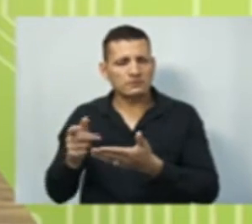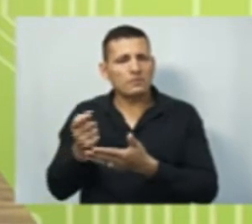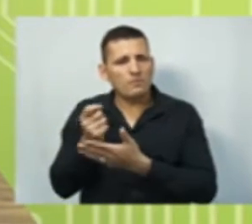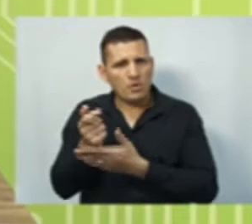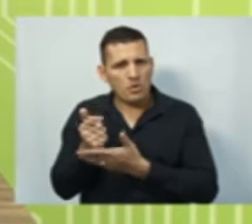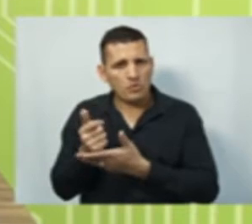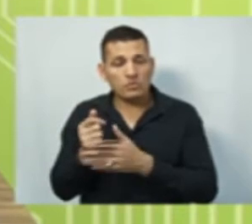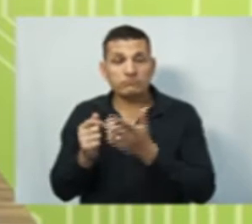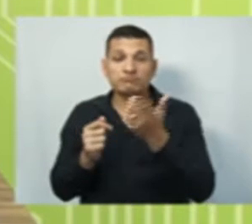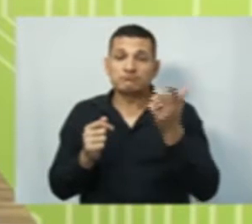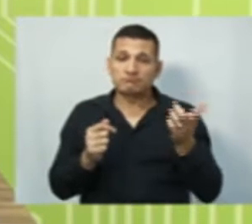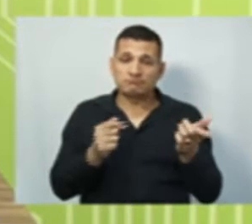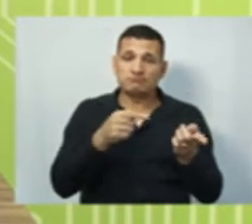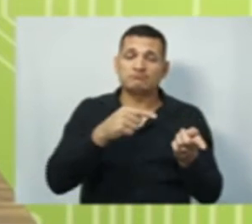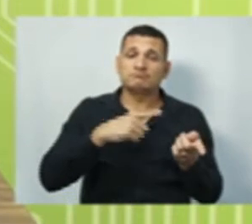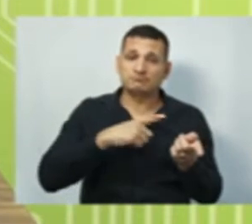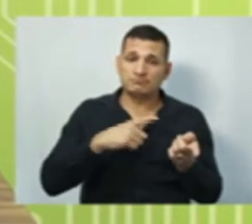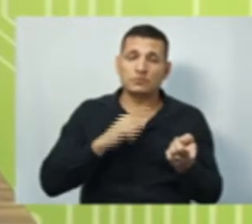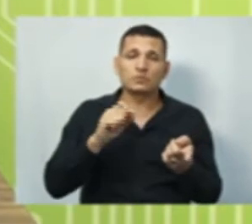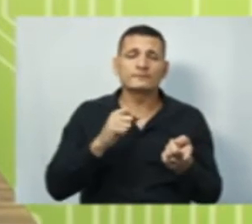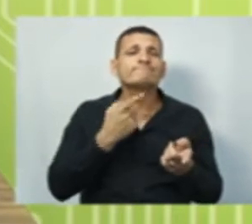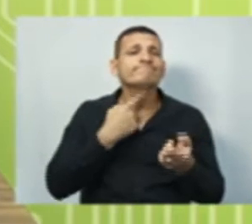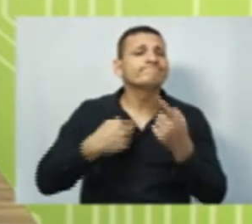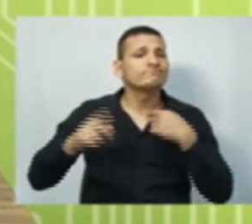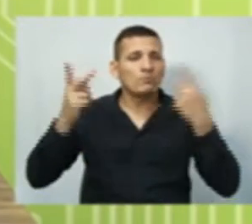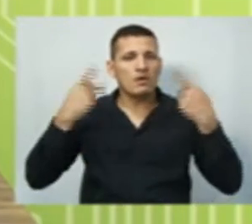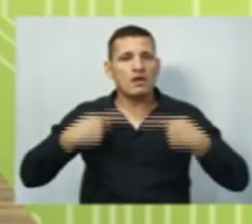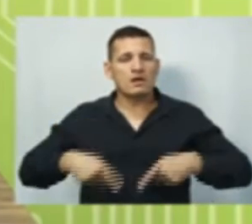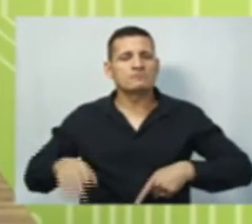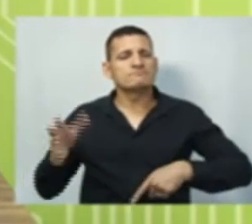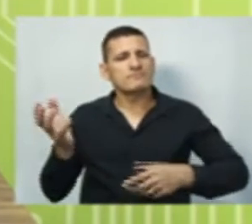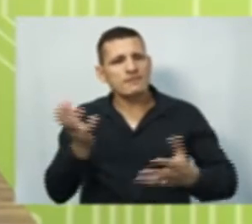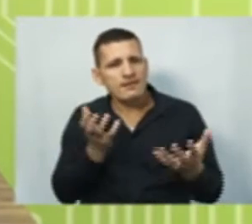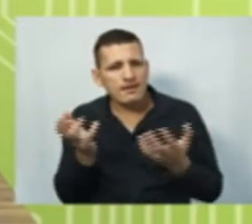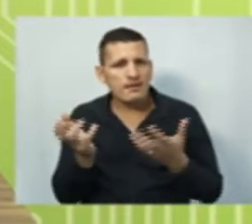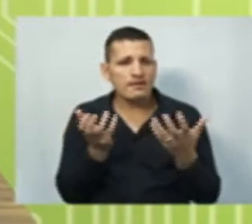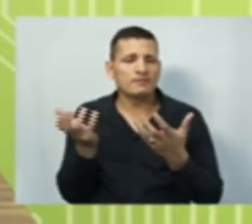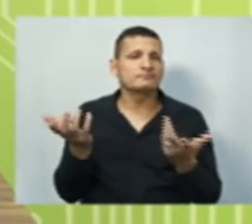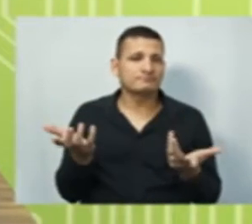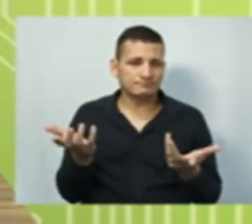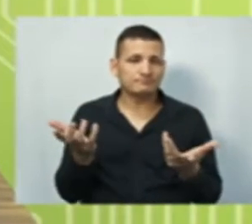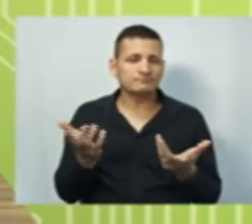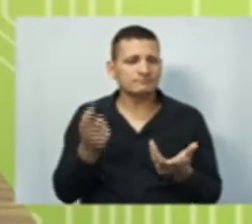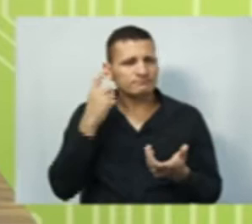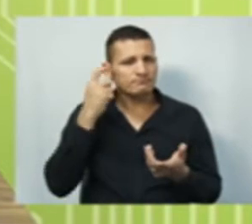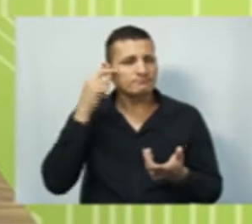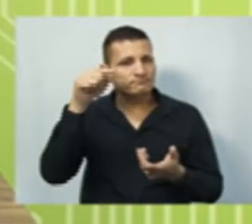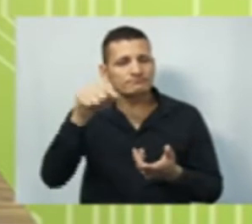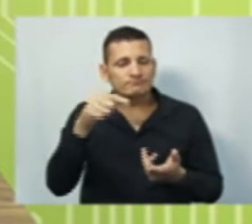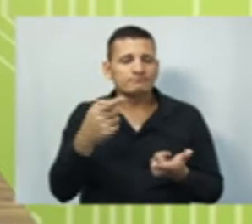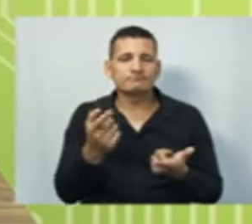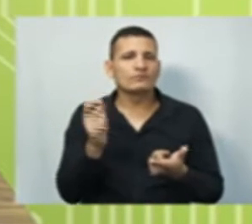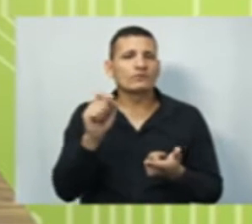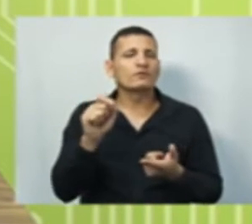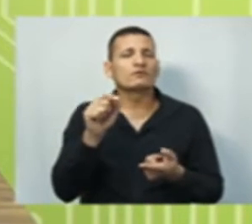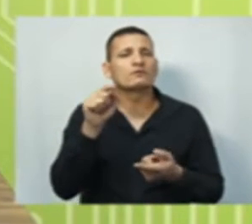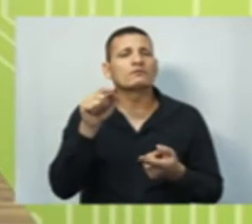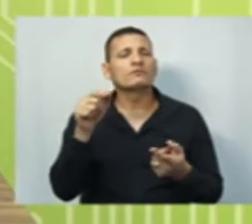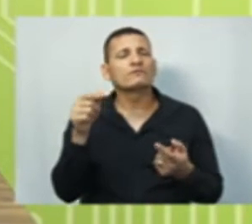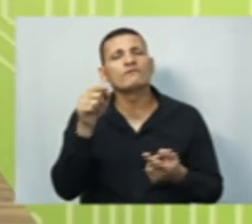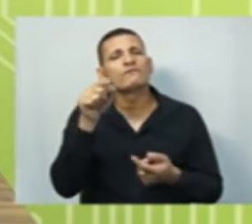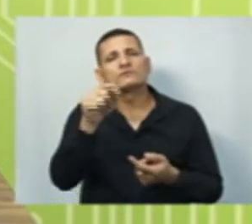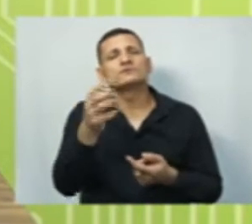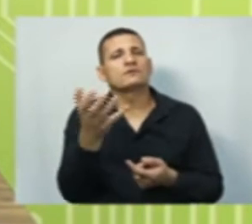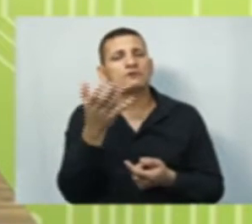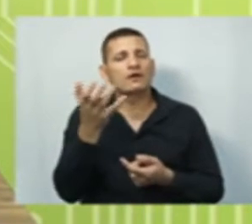necessidade humana, o desejo humano de consumir, que é tão enorme, tão vasto. Pense você, o que você gostaria de ter para ser